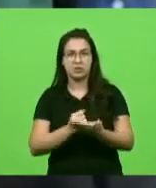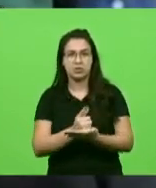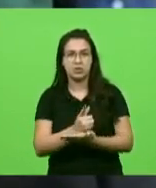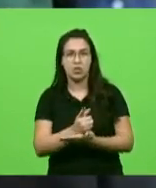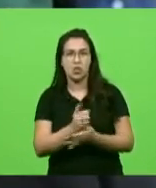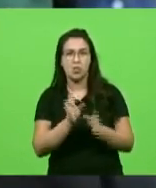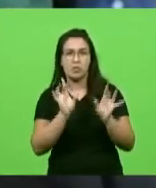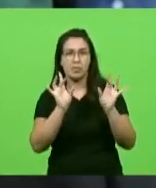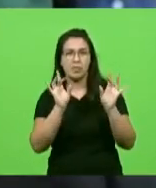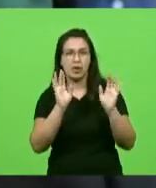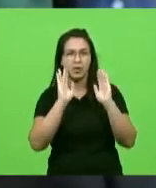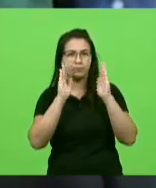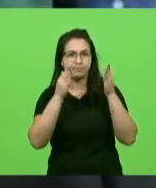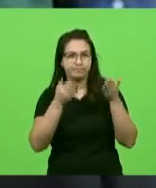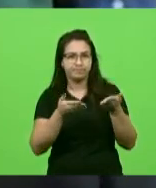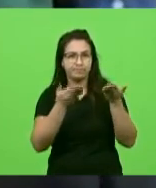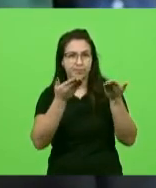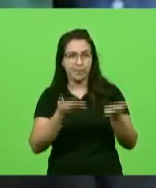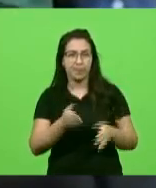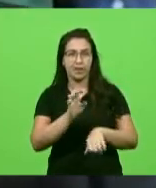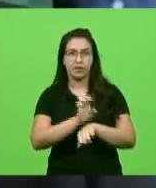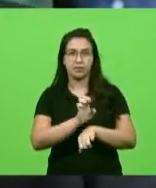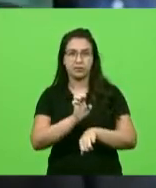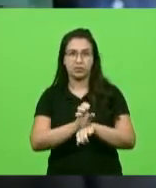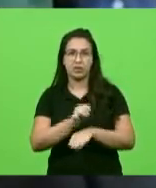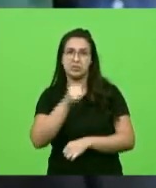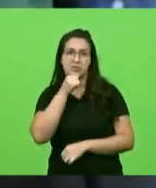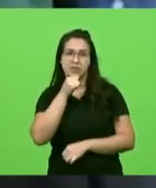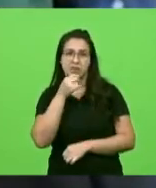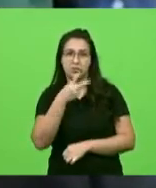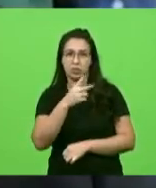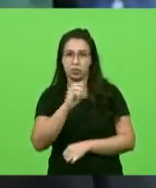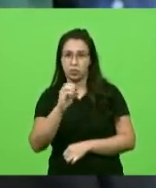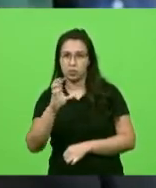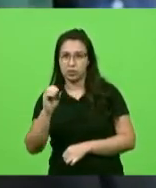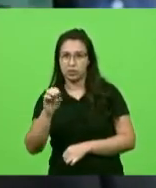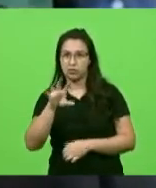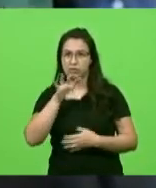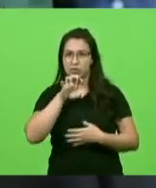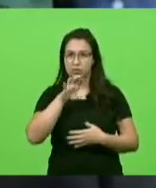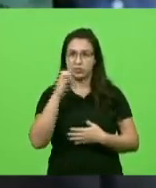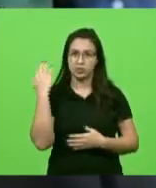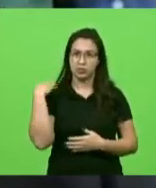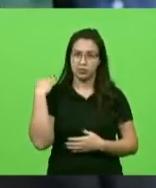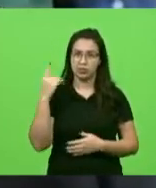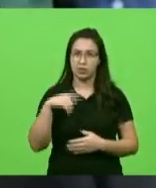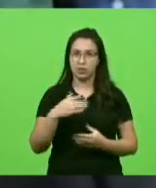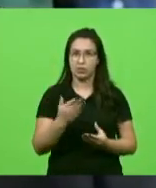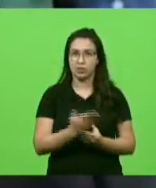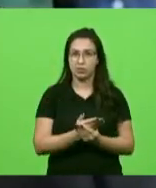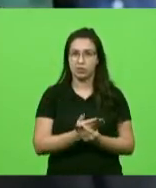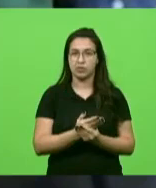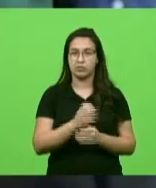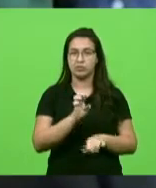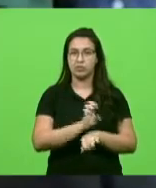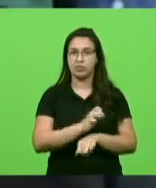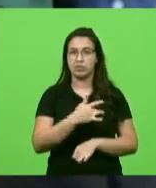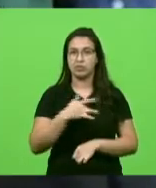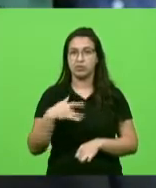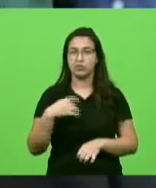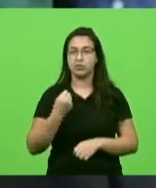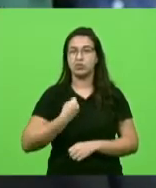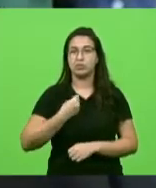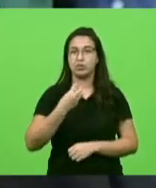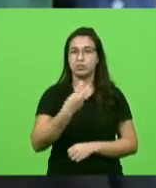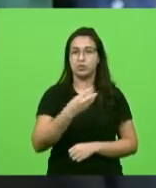específica realizada pelo Estado A exemplo dos anos respiradores se o processo da Secretaria de Estado da Saúde número